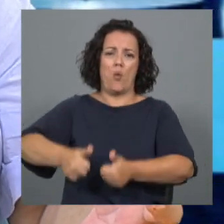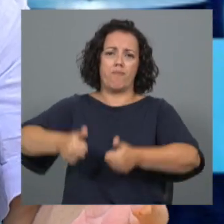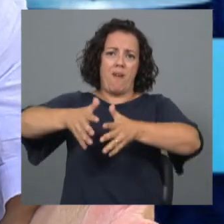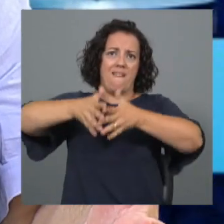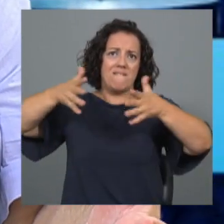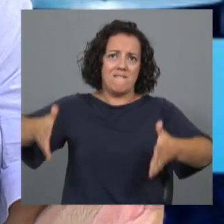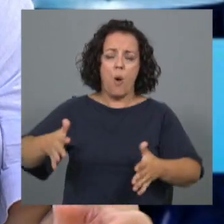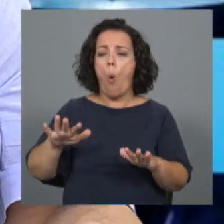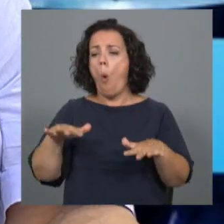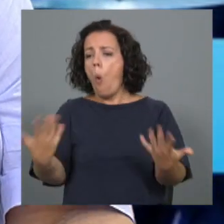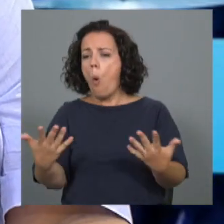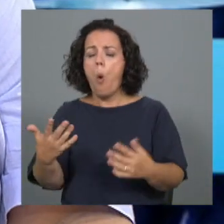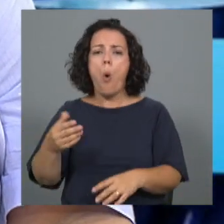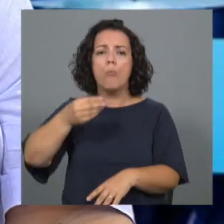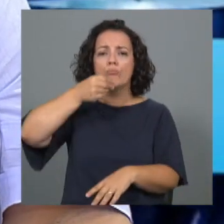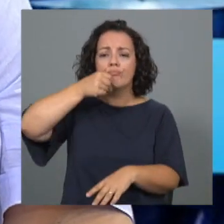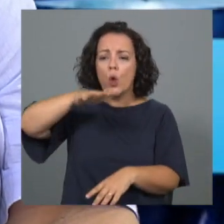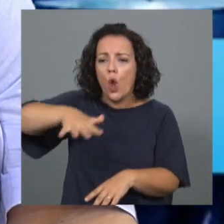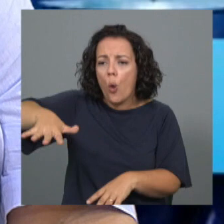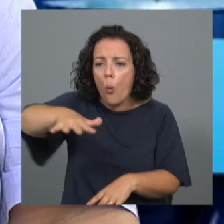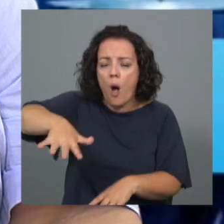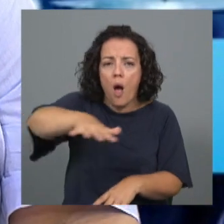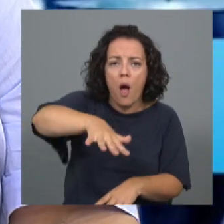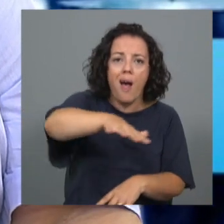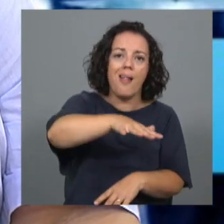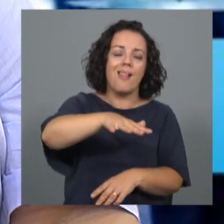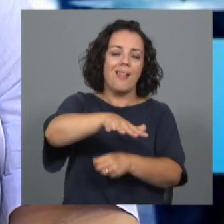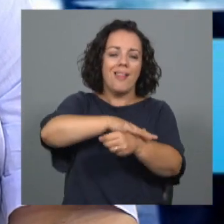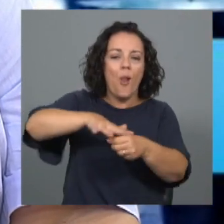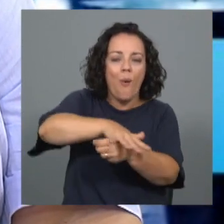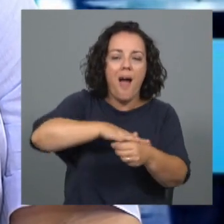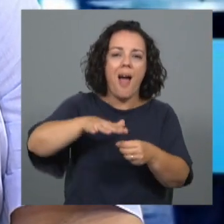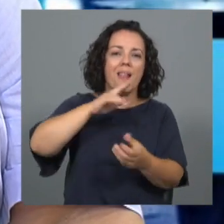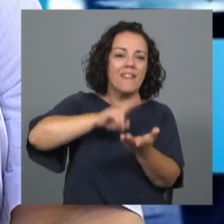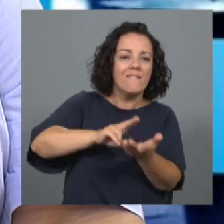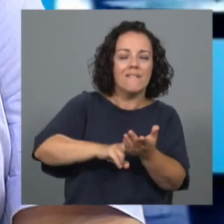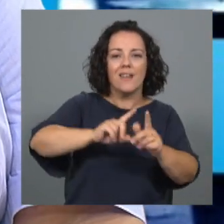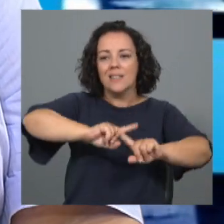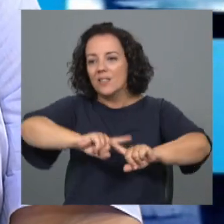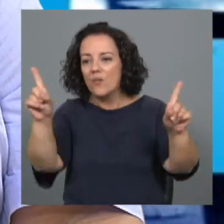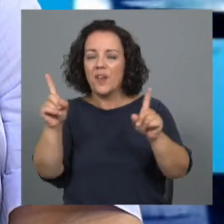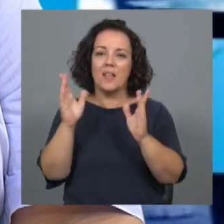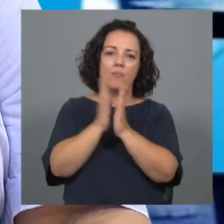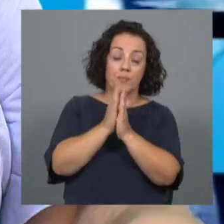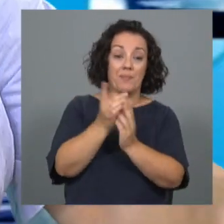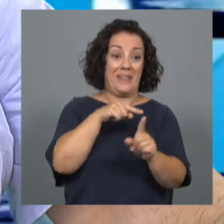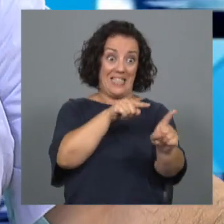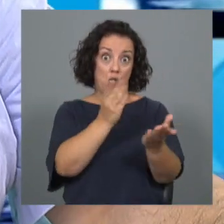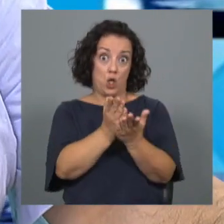onde efetivamente essa realidade diferente, cultural e religiosa também existe. No Frei Luís de Sousa